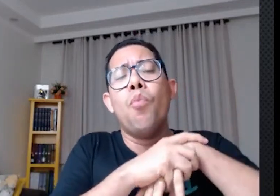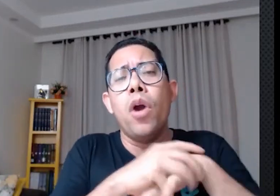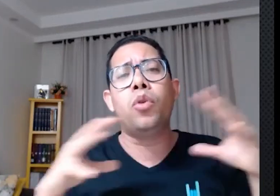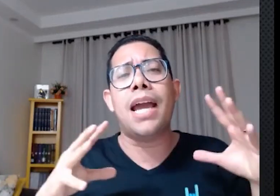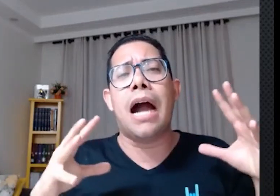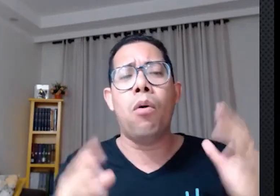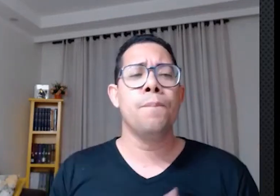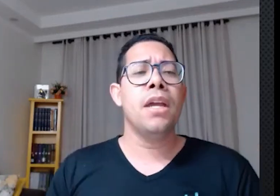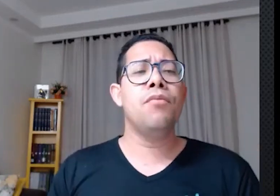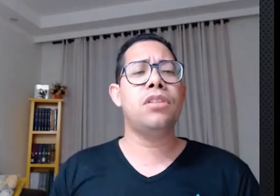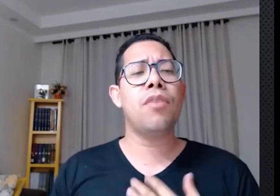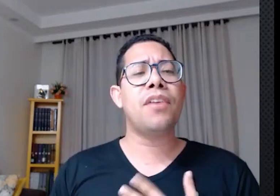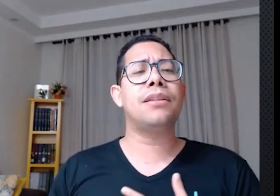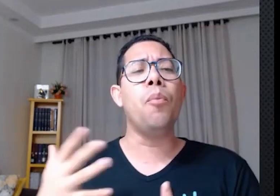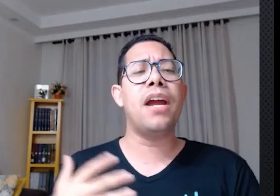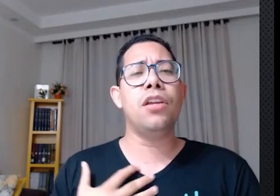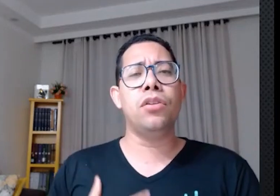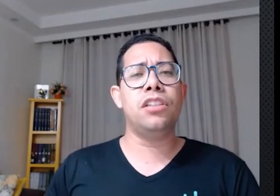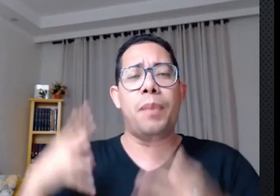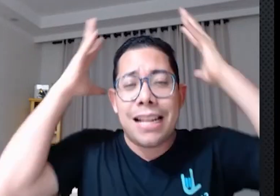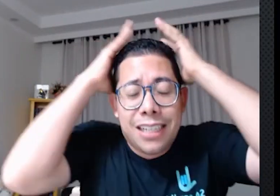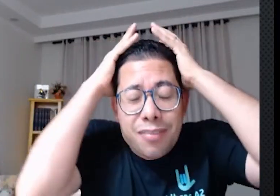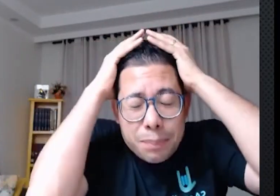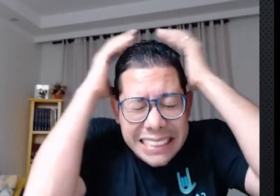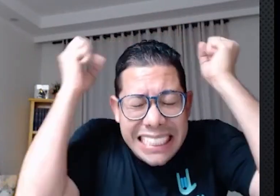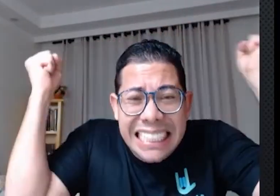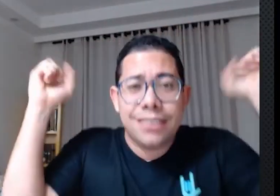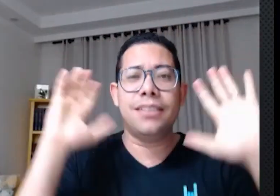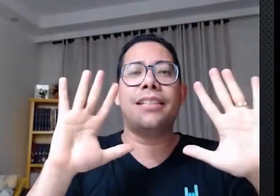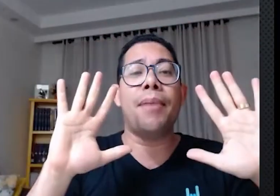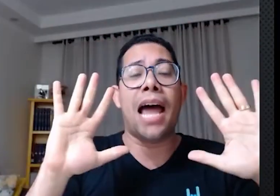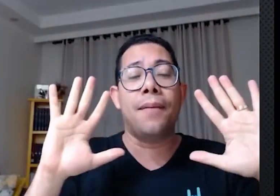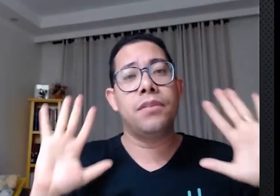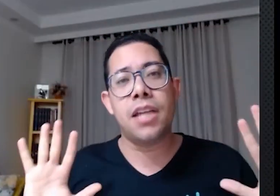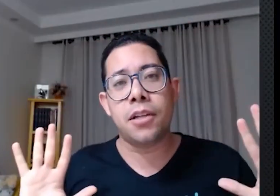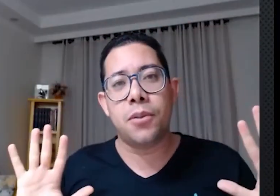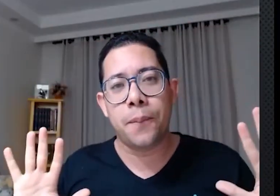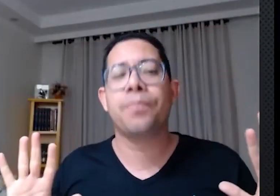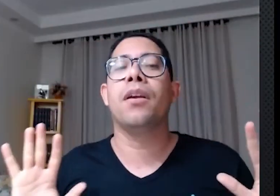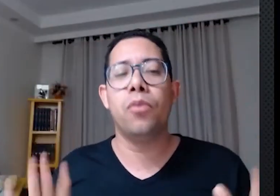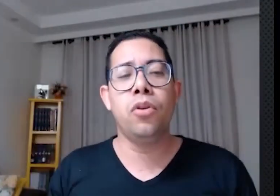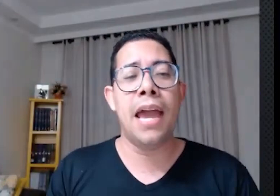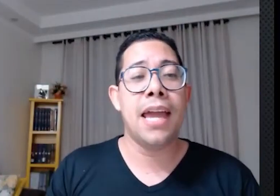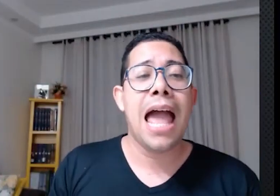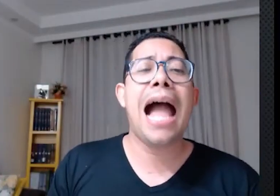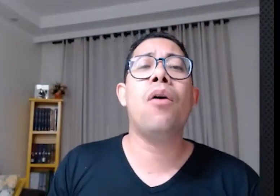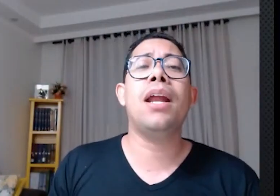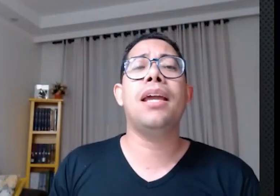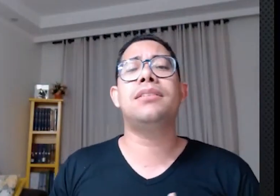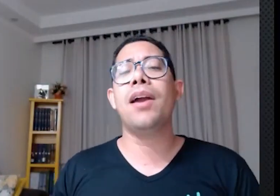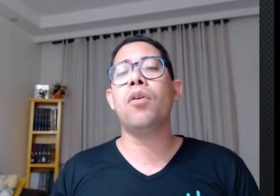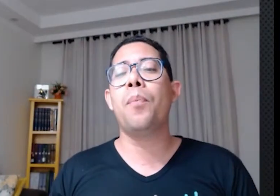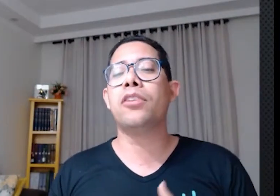noção muito legal e você não vai ficar tão perdido, desesperado, você não vai precisar se descabelar, certo? Muito bem.